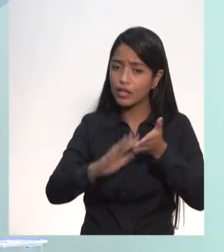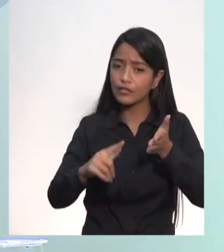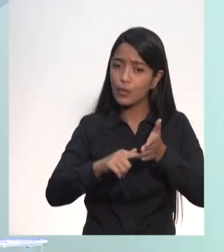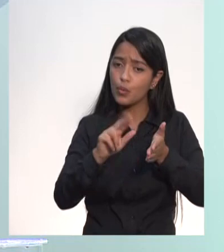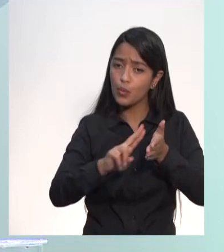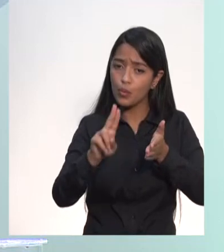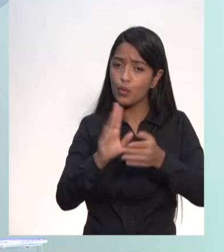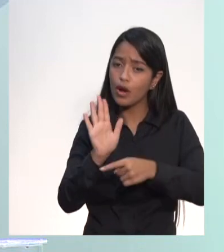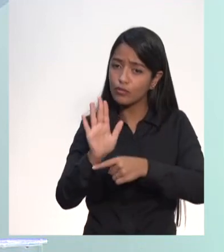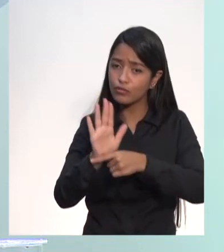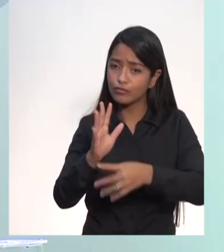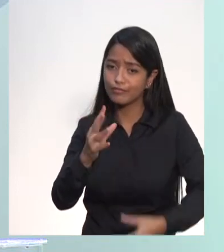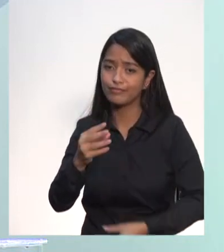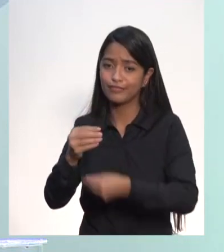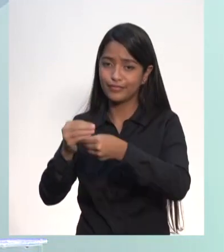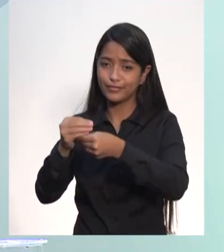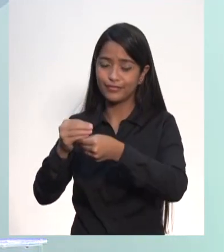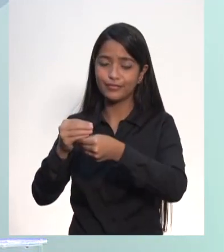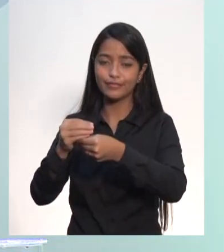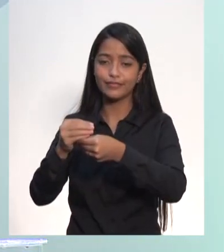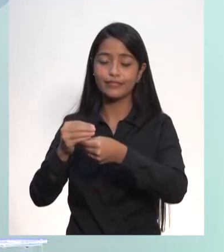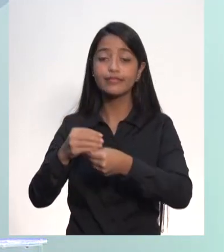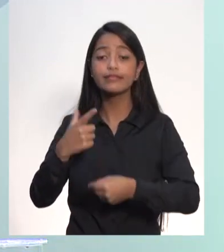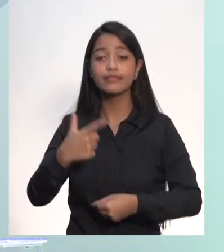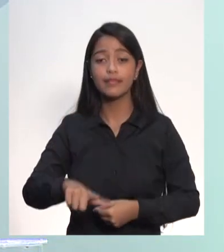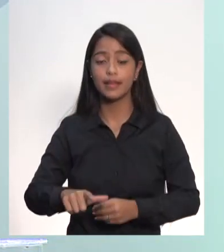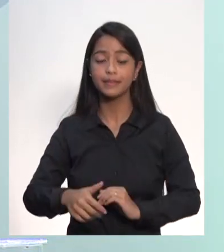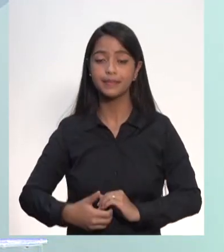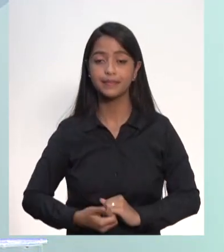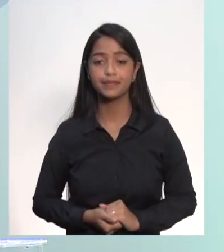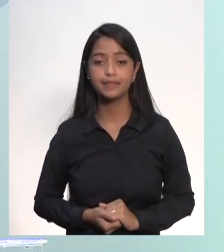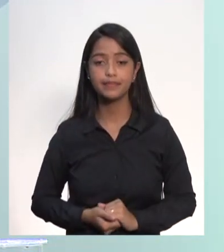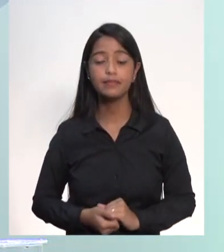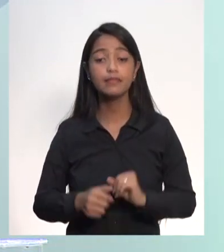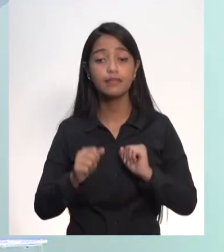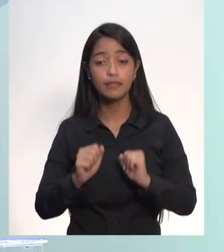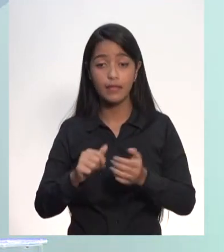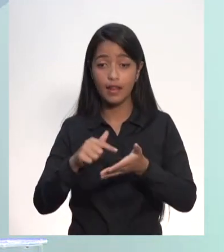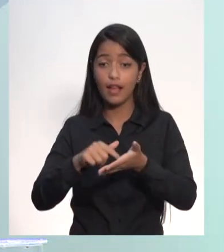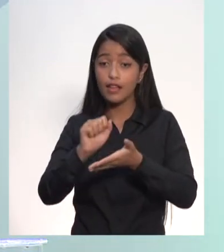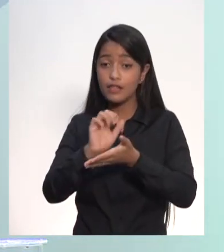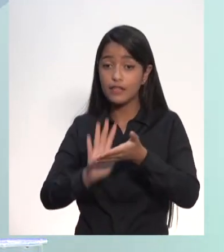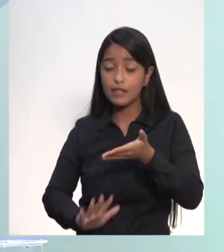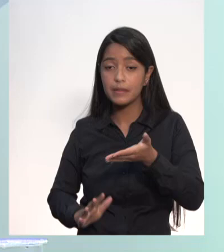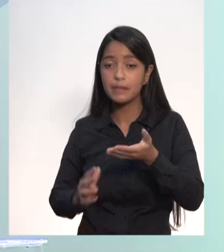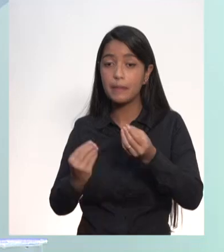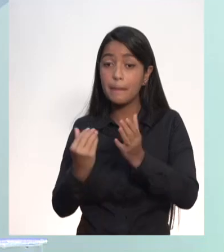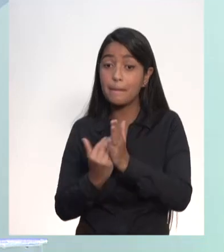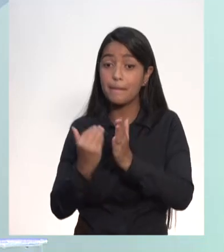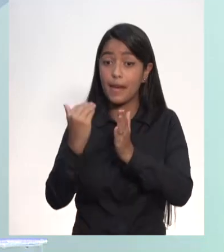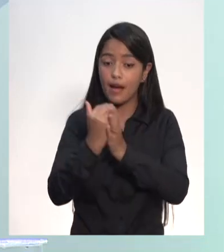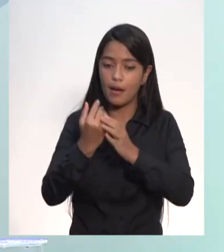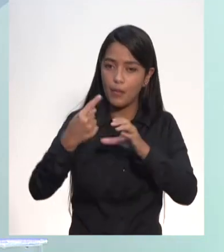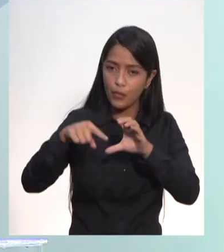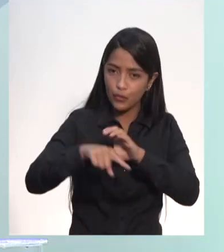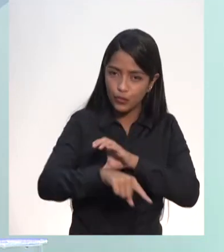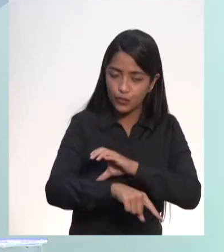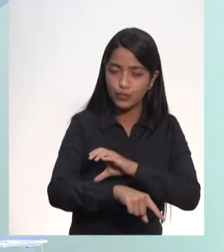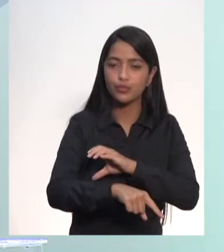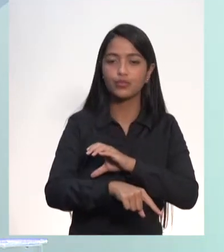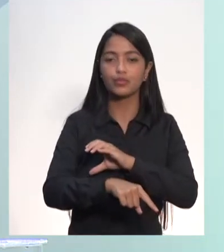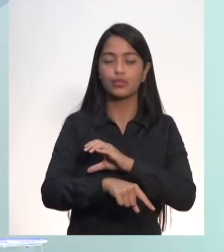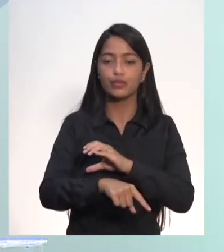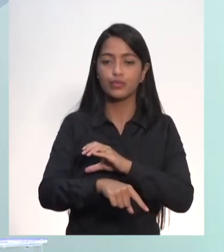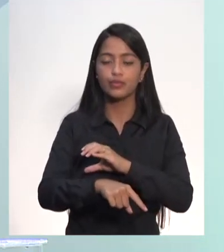tinham sido consolidadas. A gente pode ter atividades com um olhar de um aprofundamento, né? Então, a gente trabalhou, a habilidade